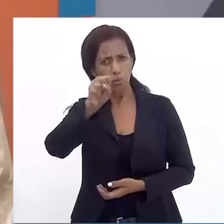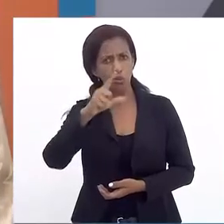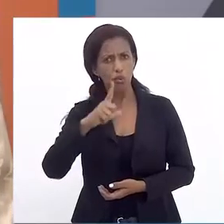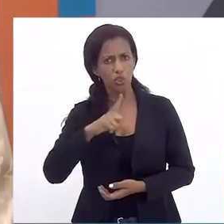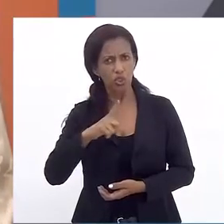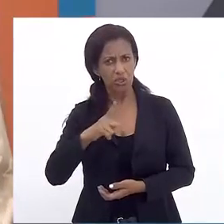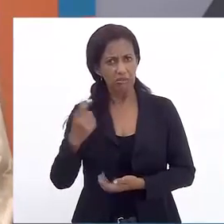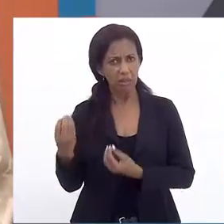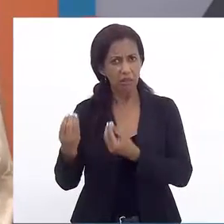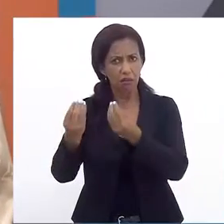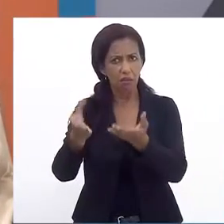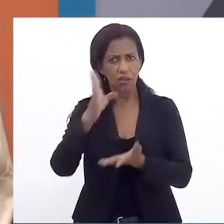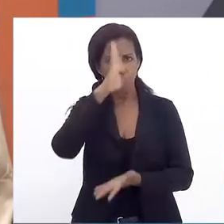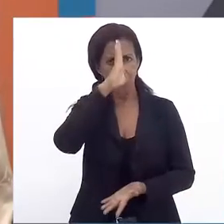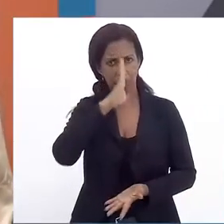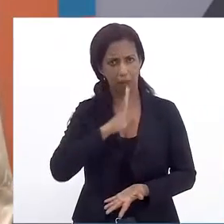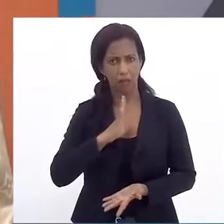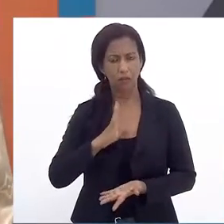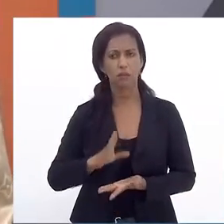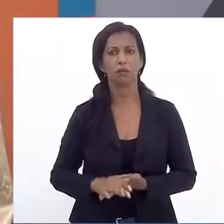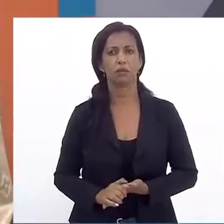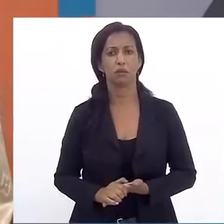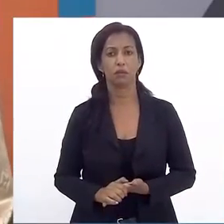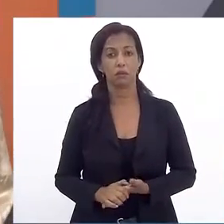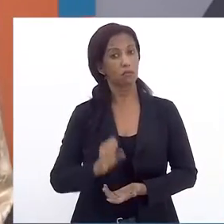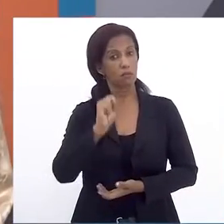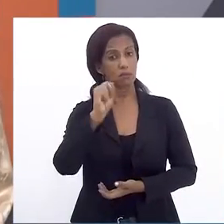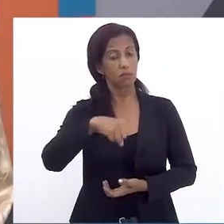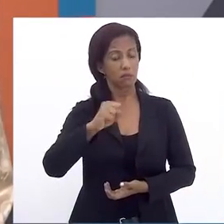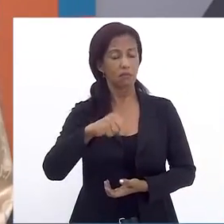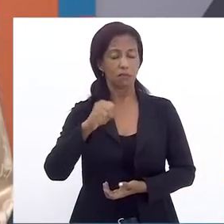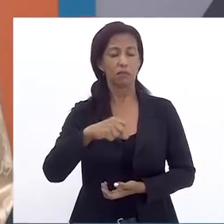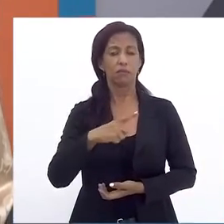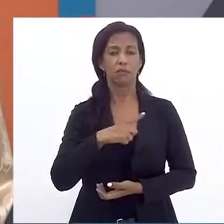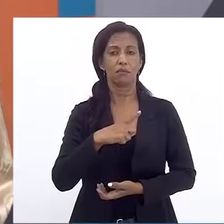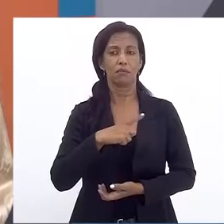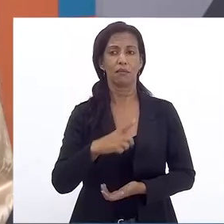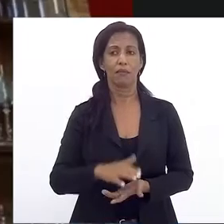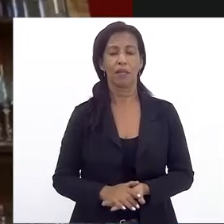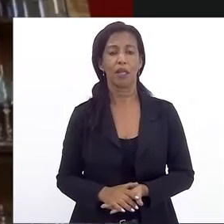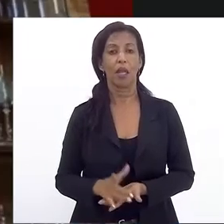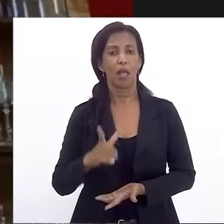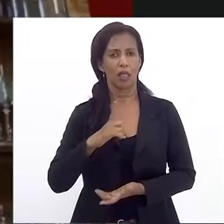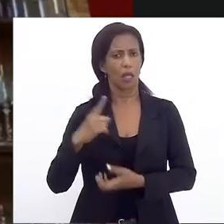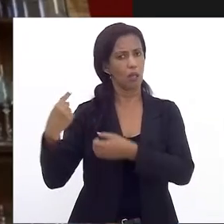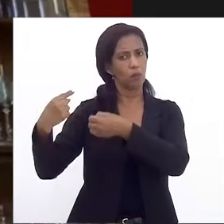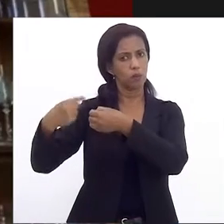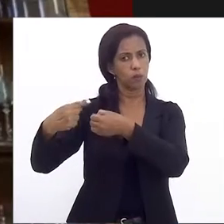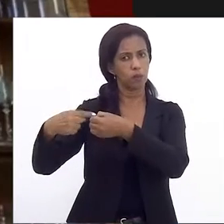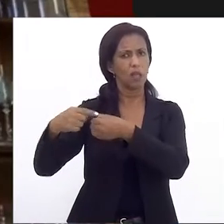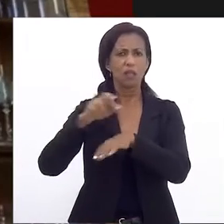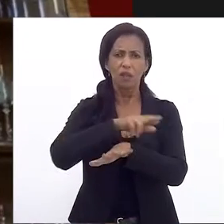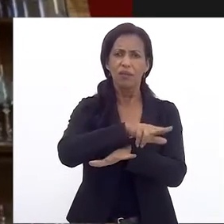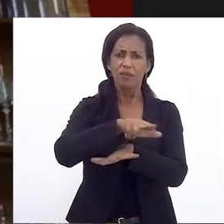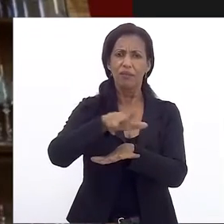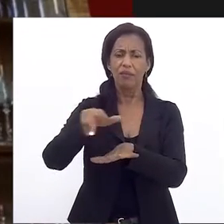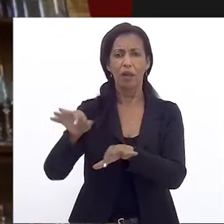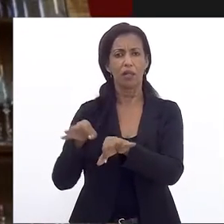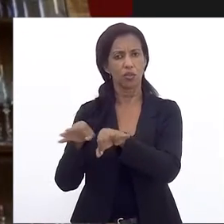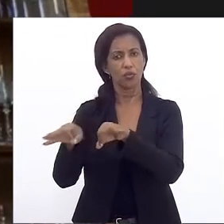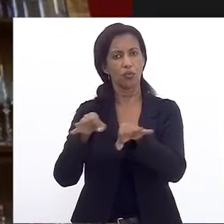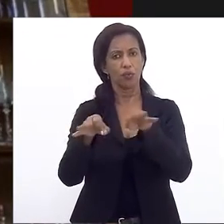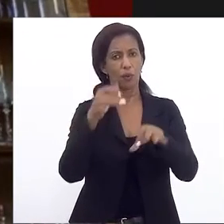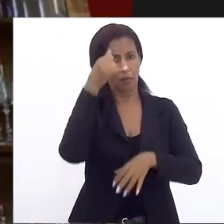né? O Sistema Único de Saúde, ele disponibiliza isso para as mulheres? Sim,